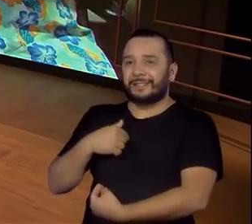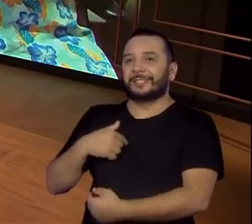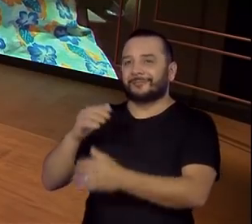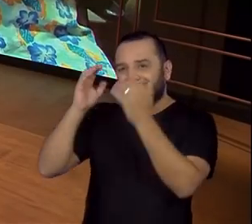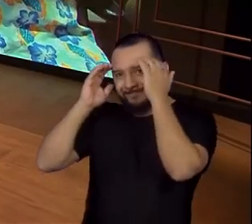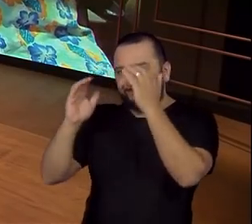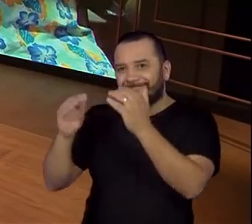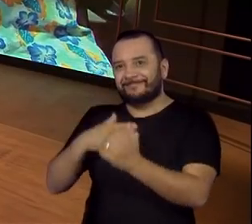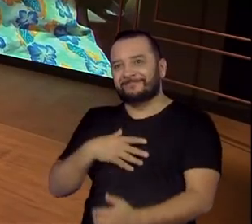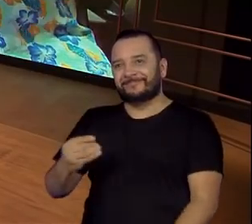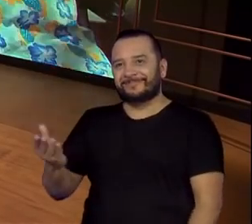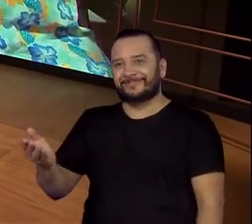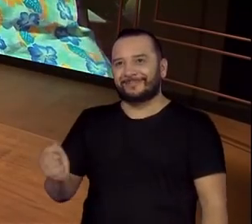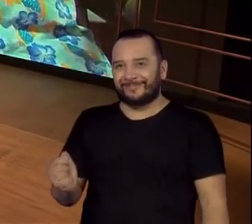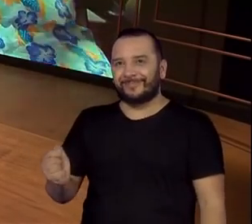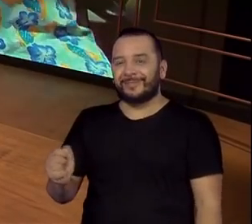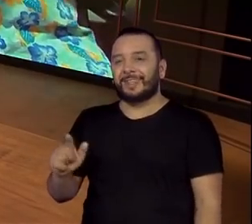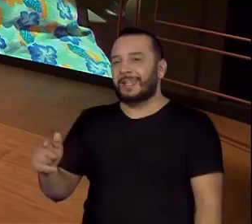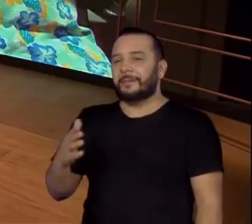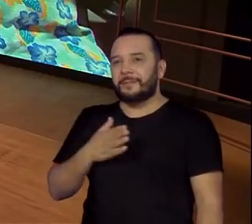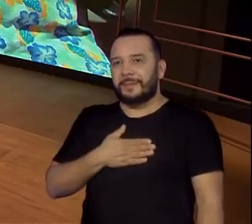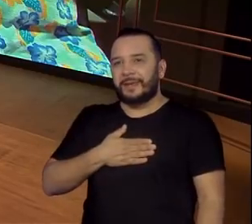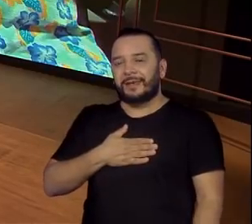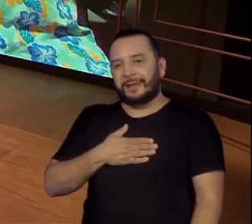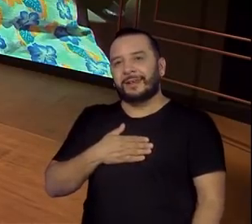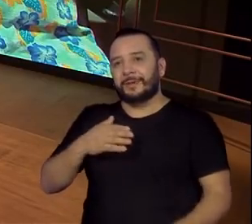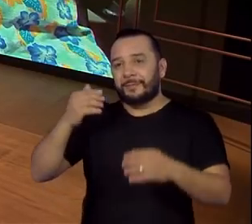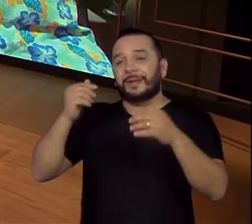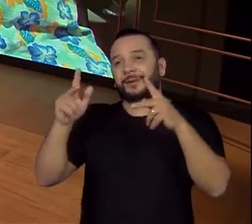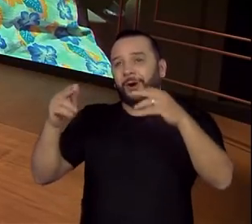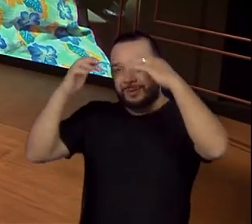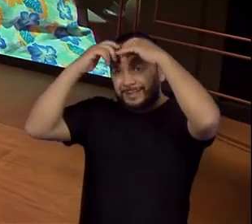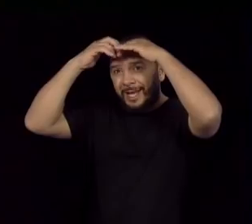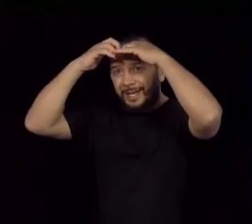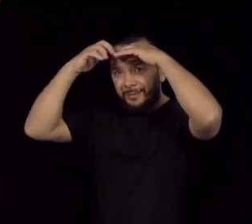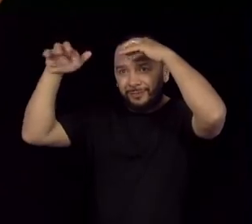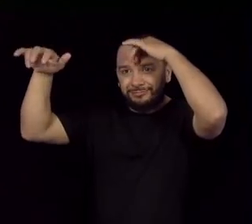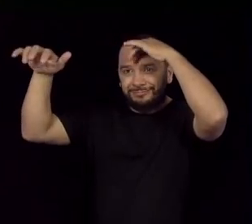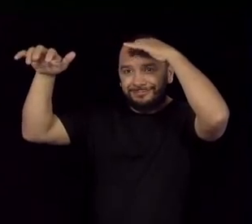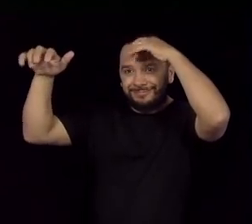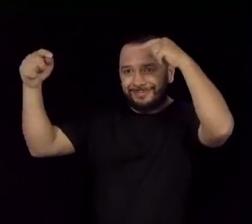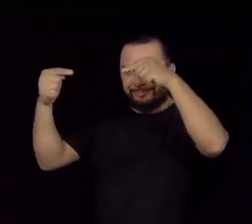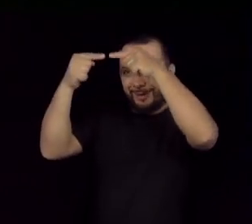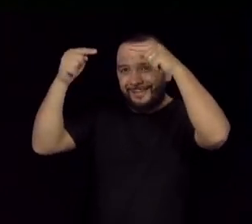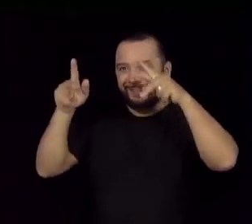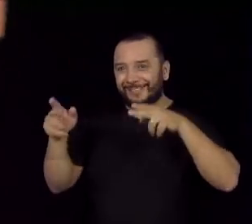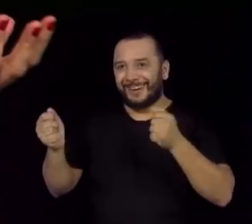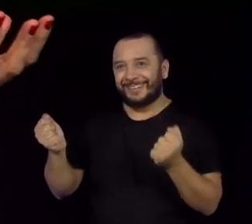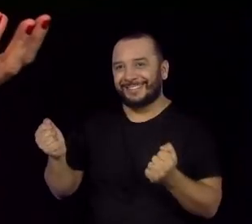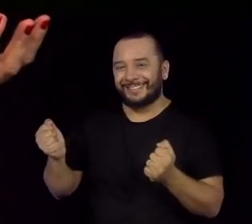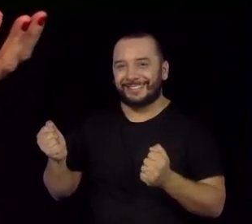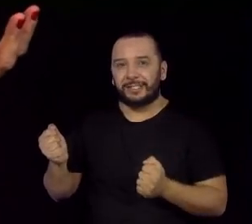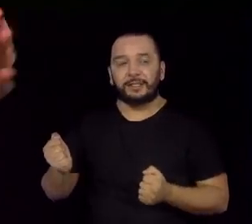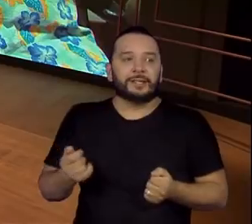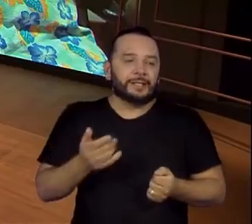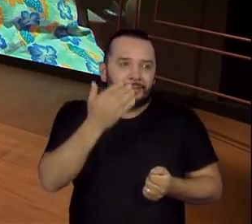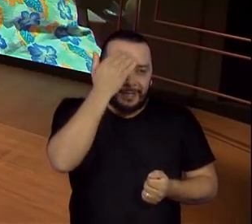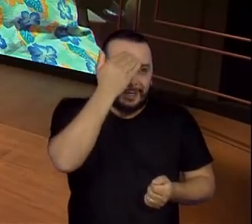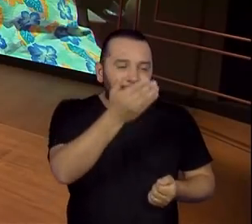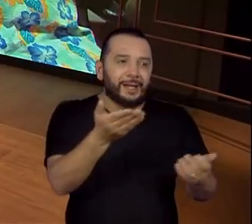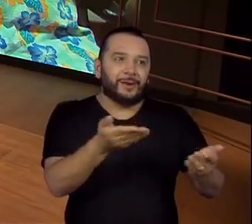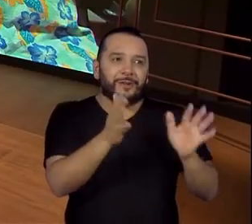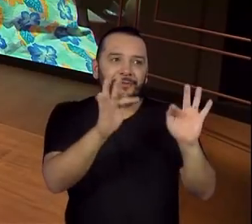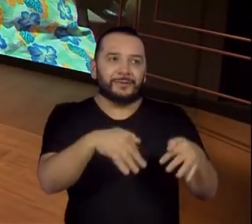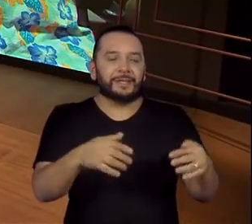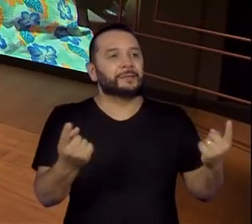é meu coração, ele é meu tudo. Obrigada, Tony. Infelizmente, o nosso programa está chegando ao fim. São muitas